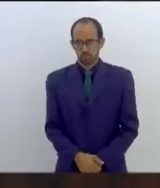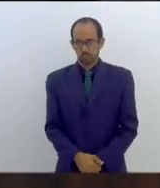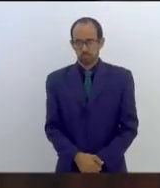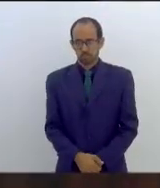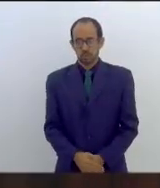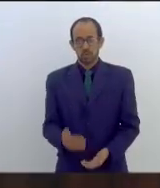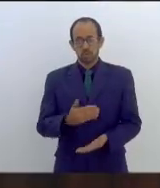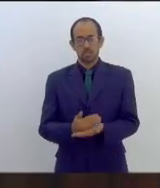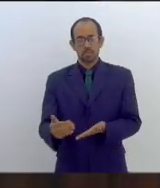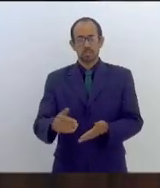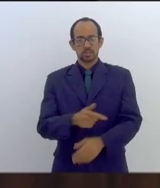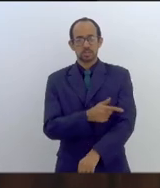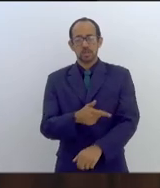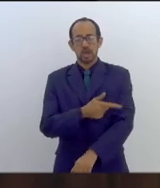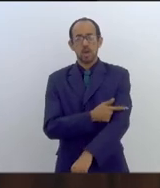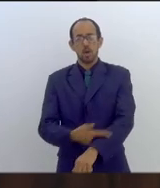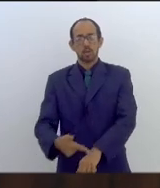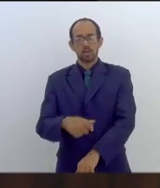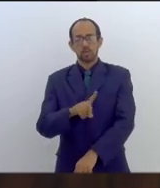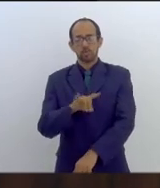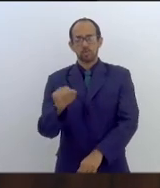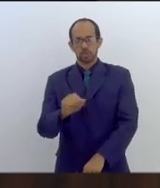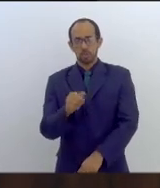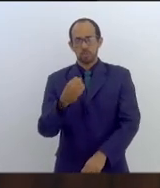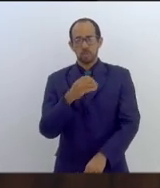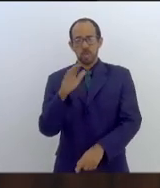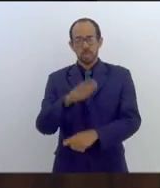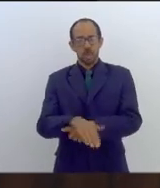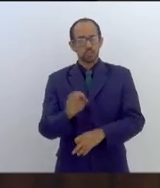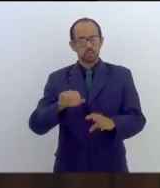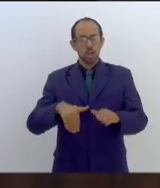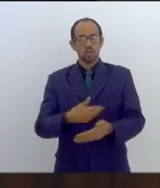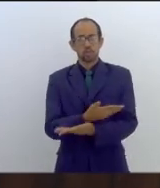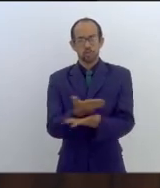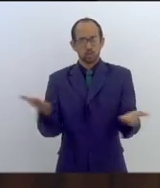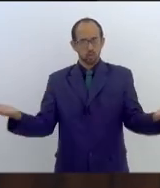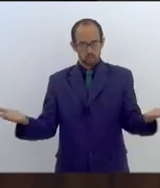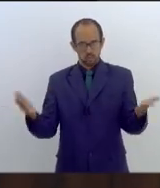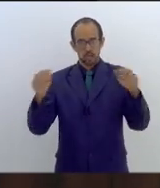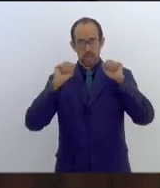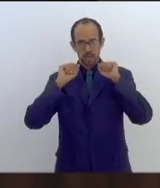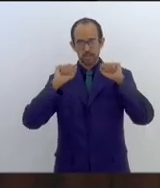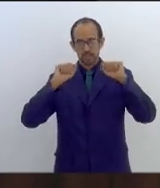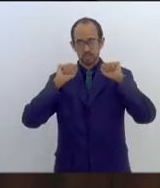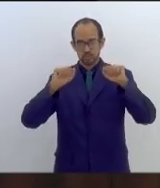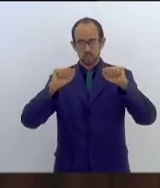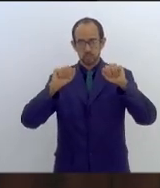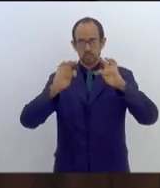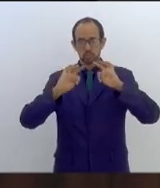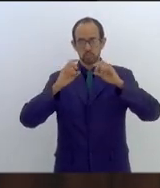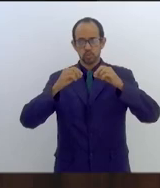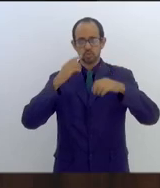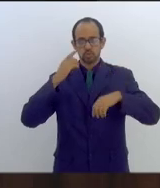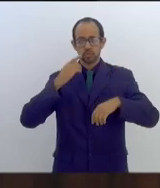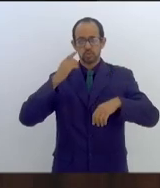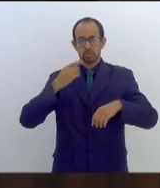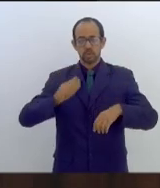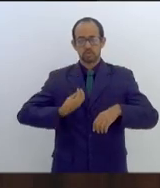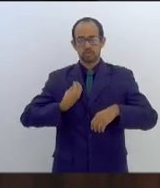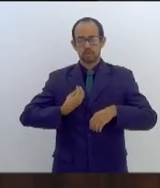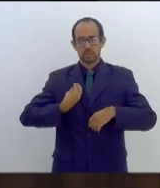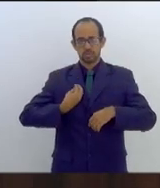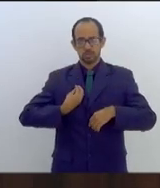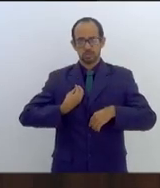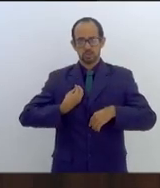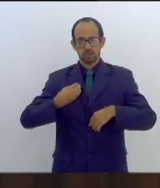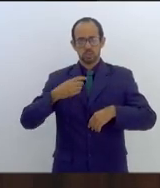Passa-se a ordem do dia. Boa tarde a todas e todos. Boa tarde às assessoras, aos assessores, os deputados presentes. Deputado